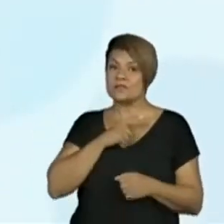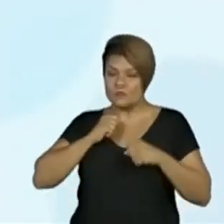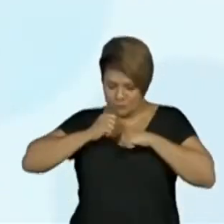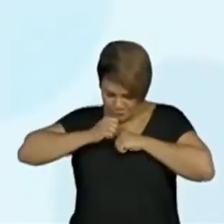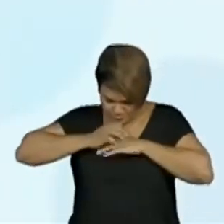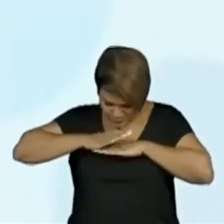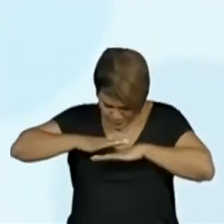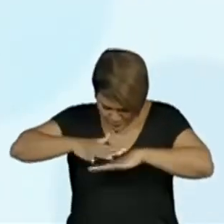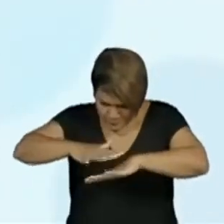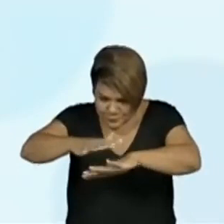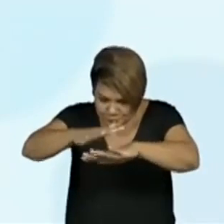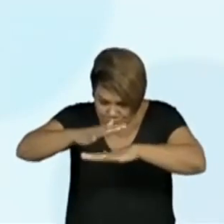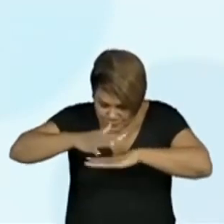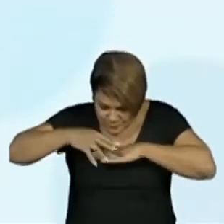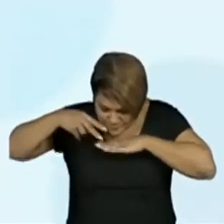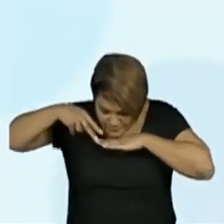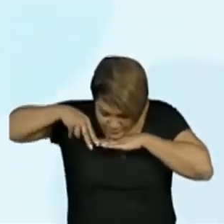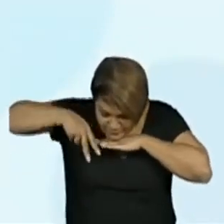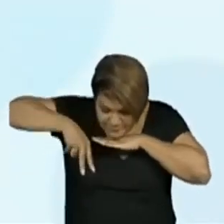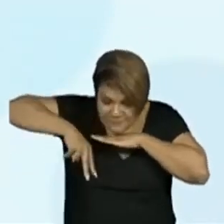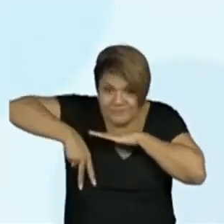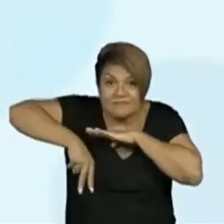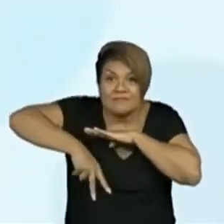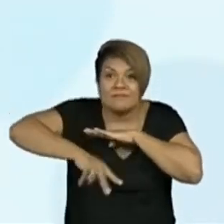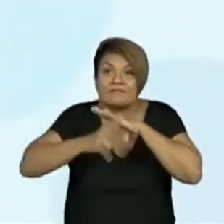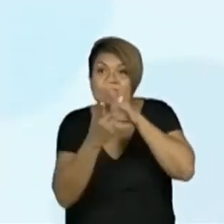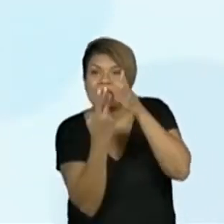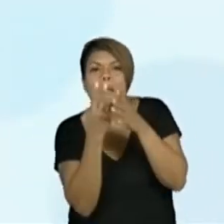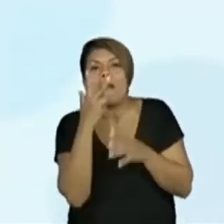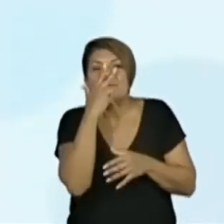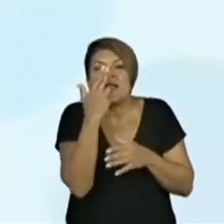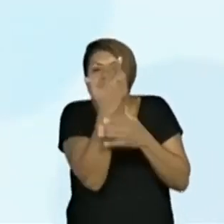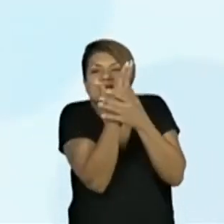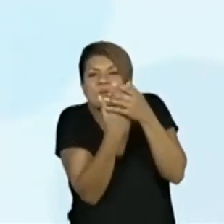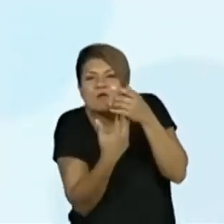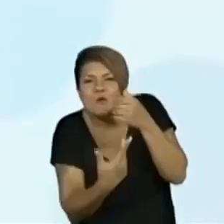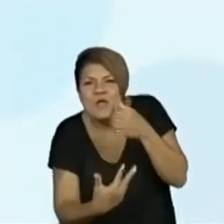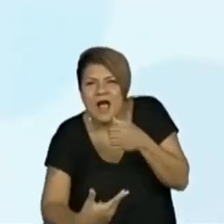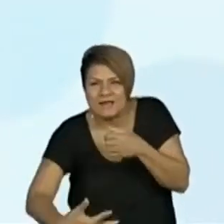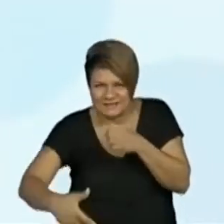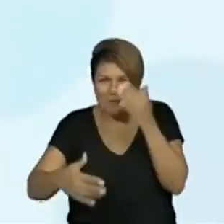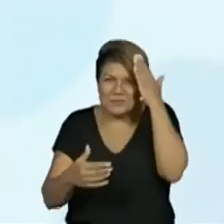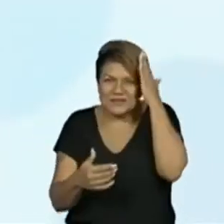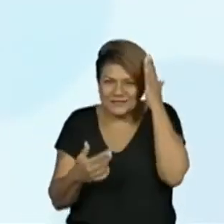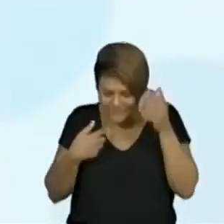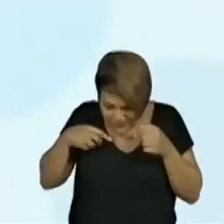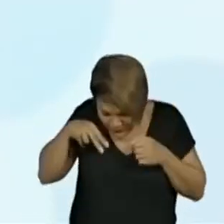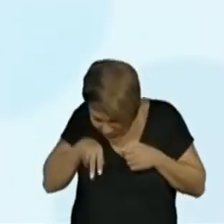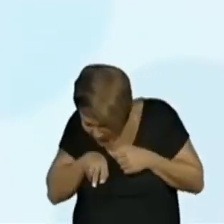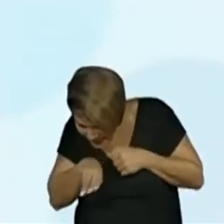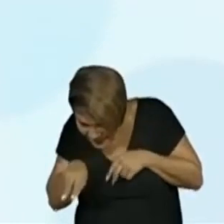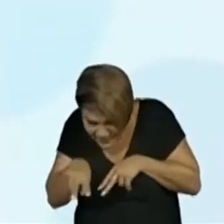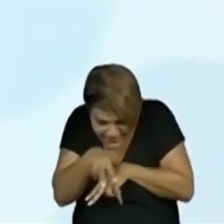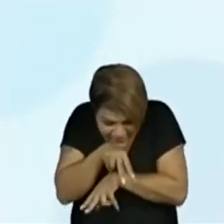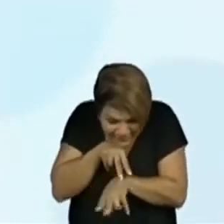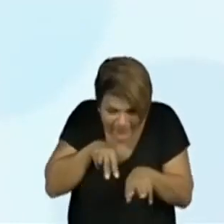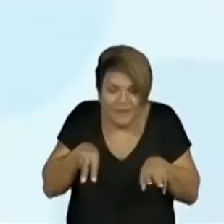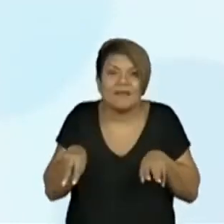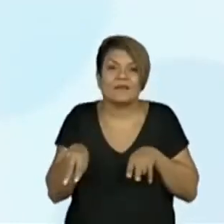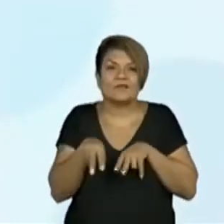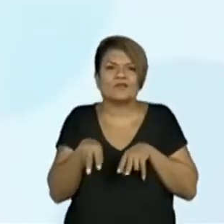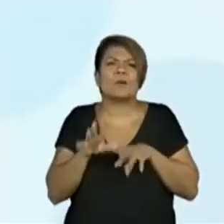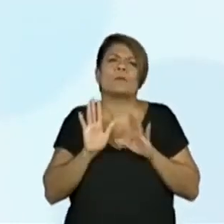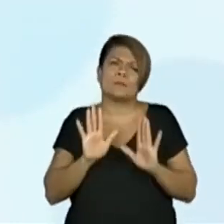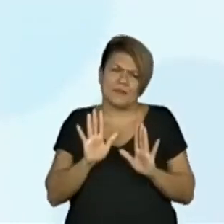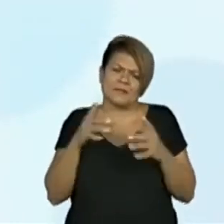fundo desse lago. Como relatou o mago, né? Olha só. Mas a gente precisa um